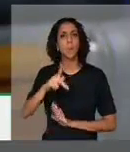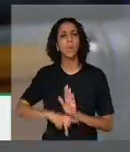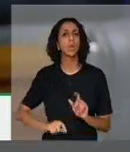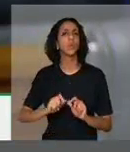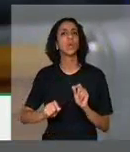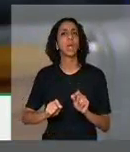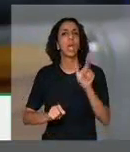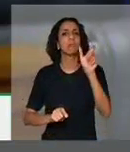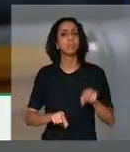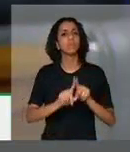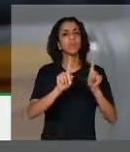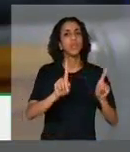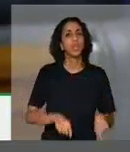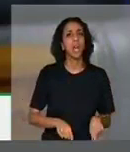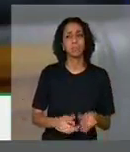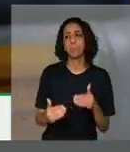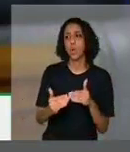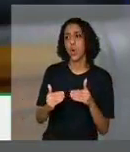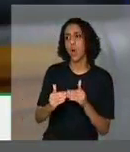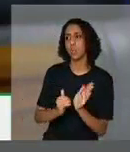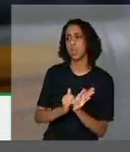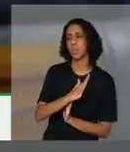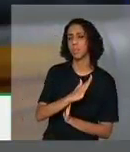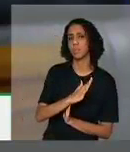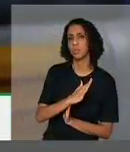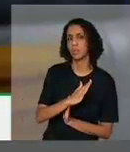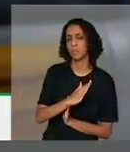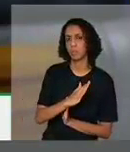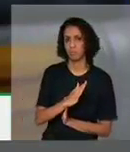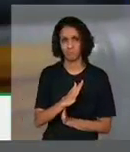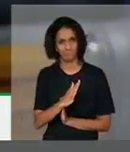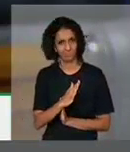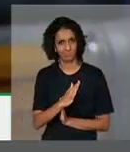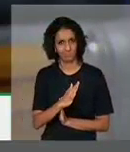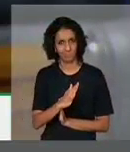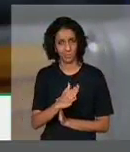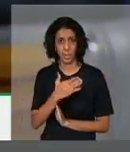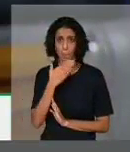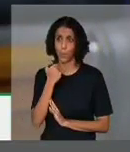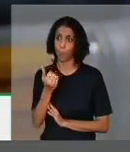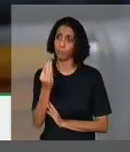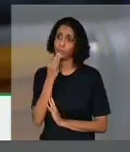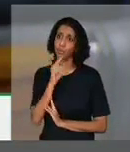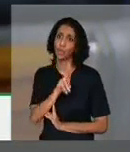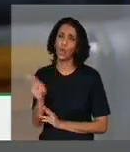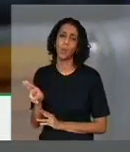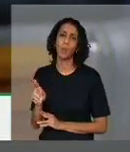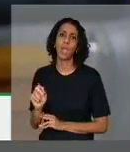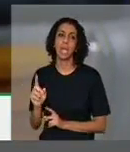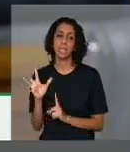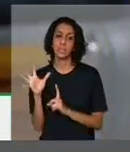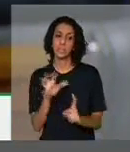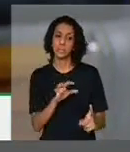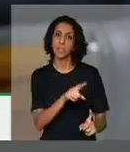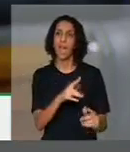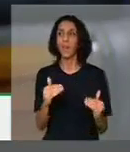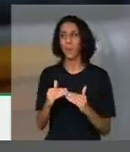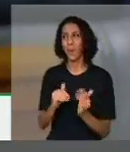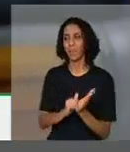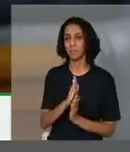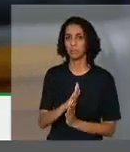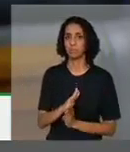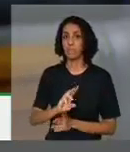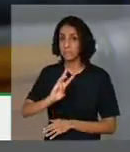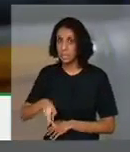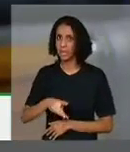consensual. Melhor seria dizer, plano de demissão baseado em chantagem. 3 mil trabalhadores